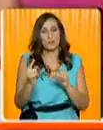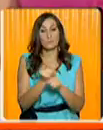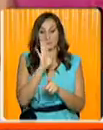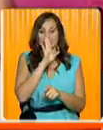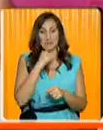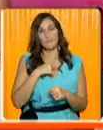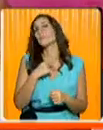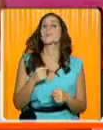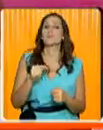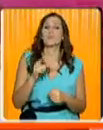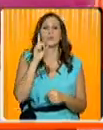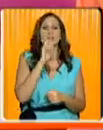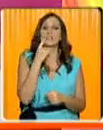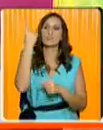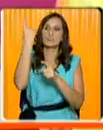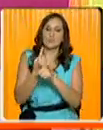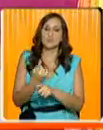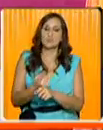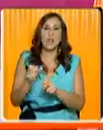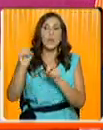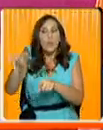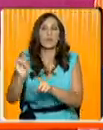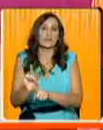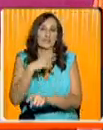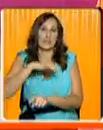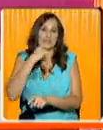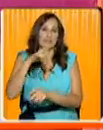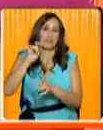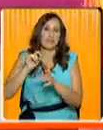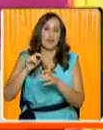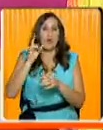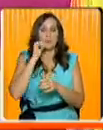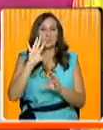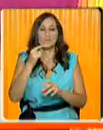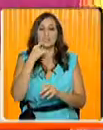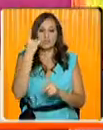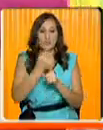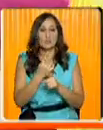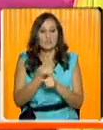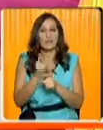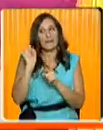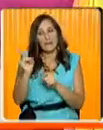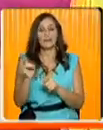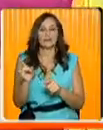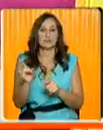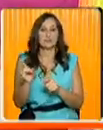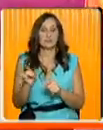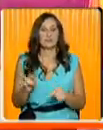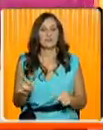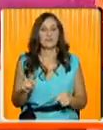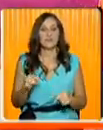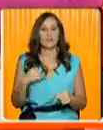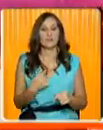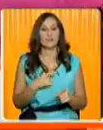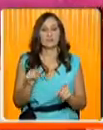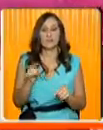exatamente nós, quando dizemos uma coisa, nunca é aquela coisa. Exato. E os homens, quando dizem uma coisa, é exatamente aquela coisa. E